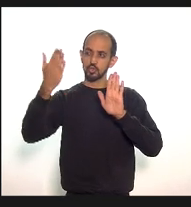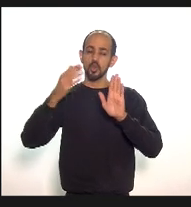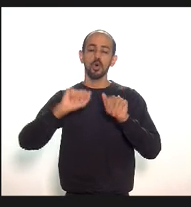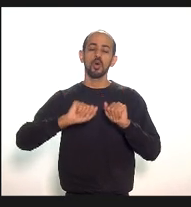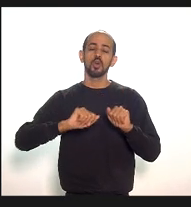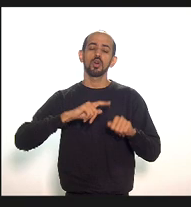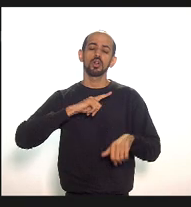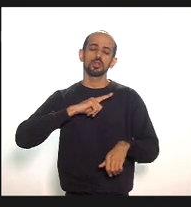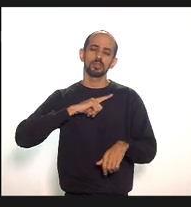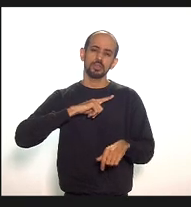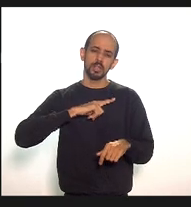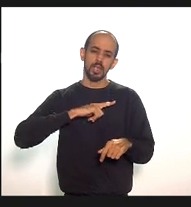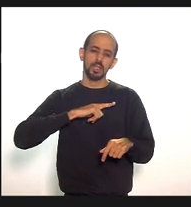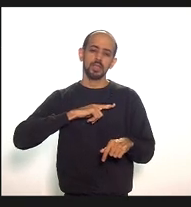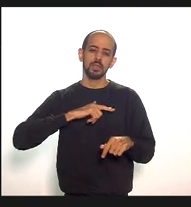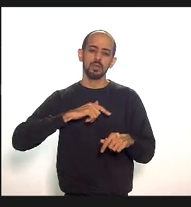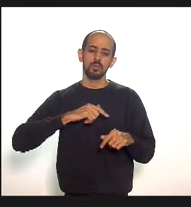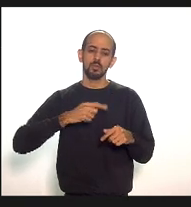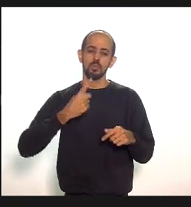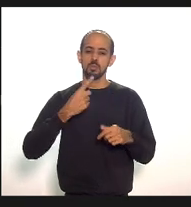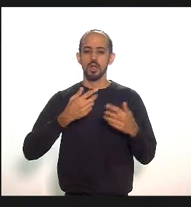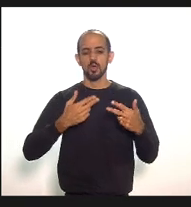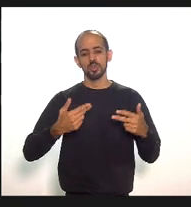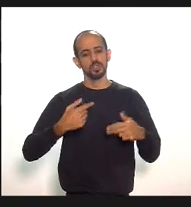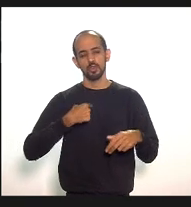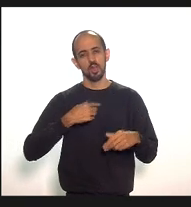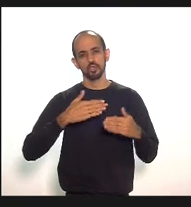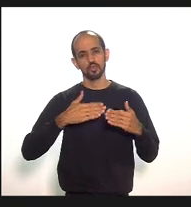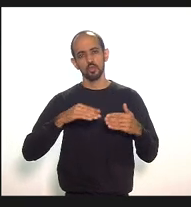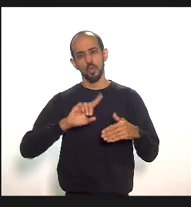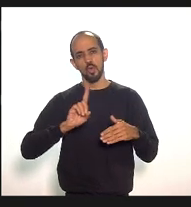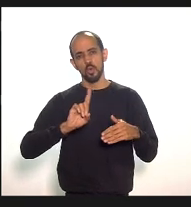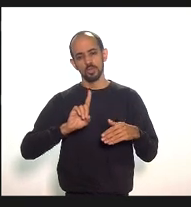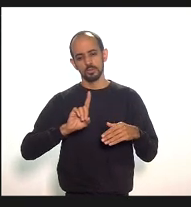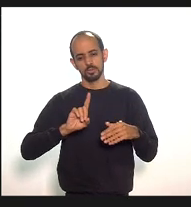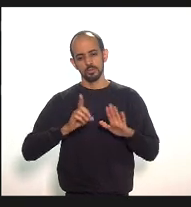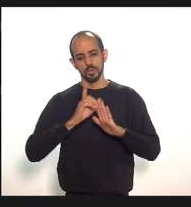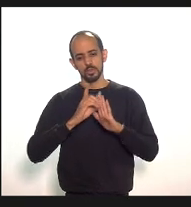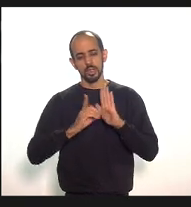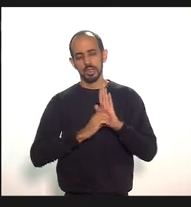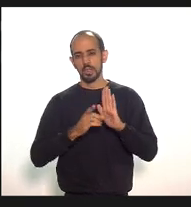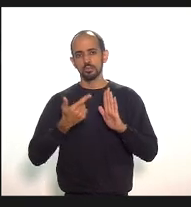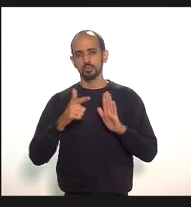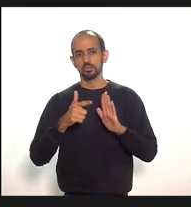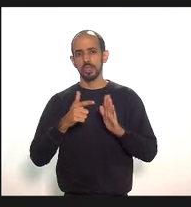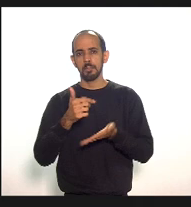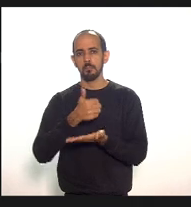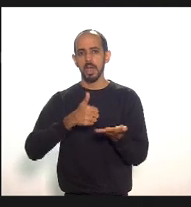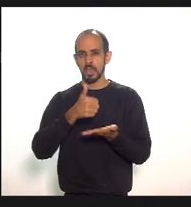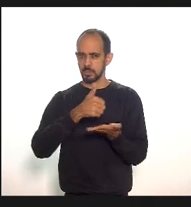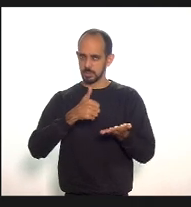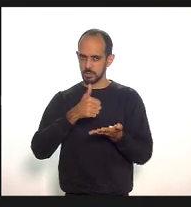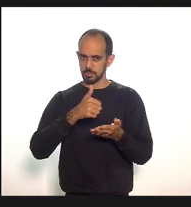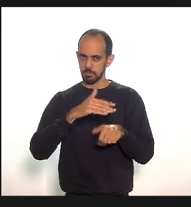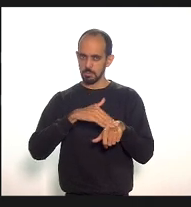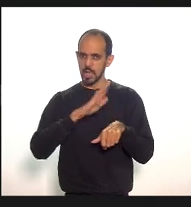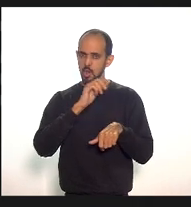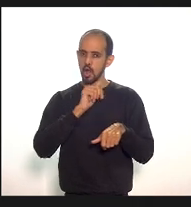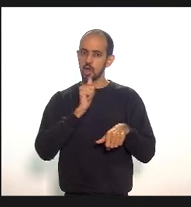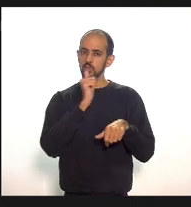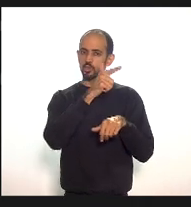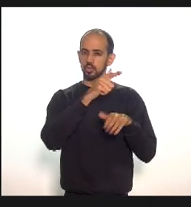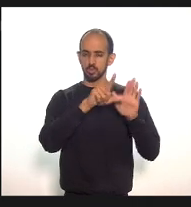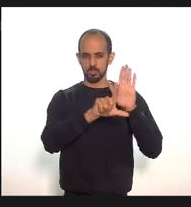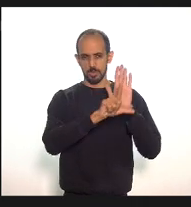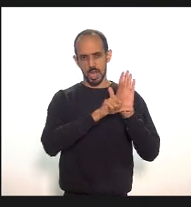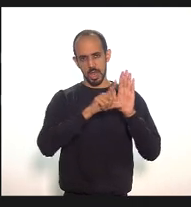questão que nós discordamos que a questão de que esse decreto não tem fundamento maior do que uma legislação